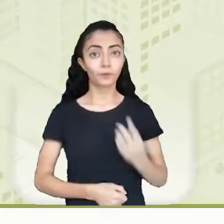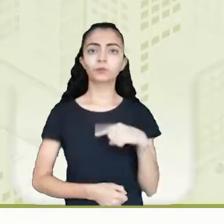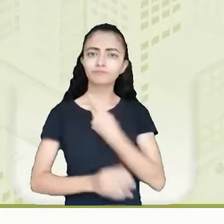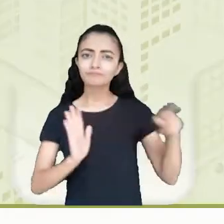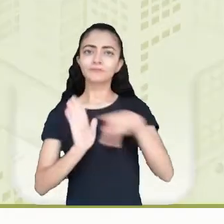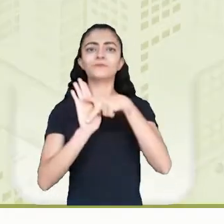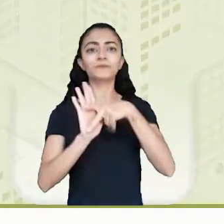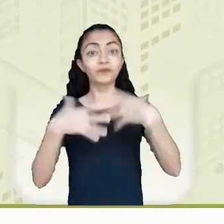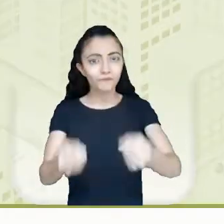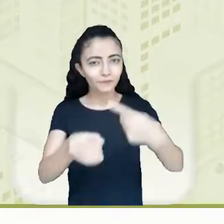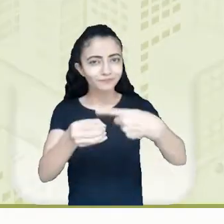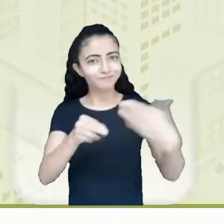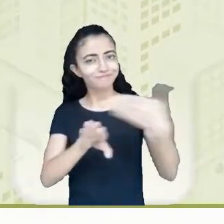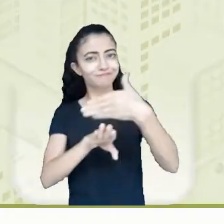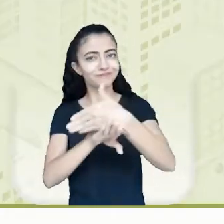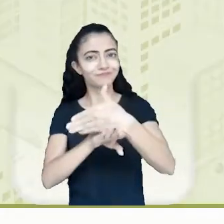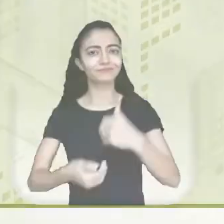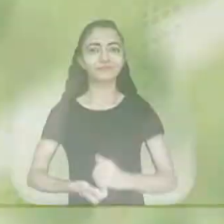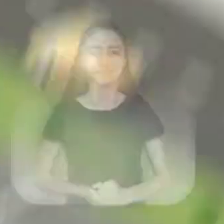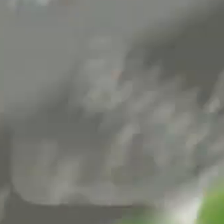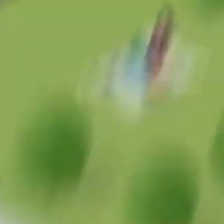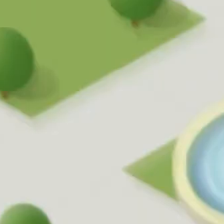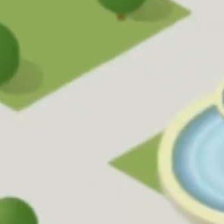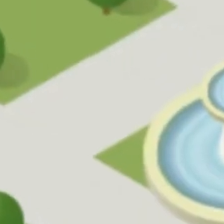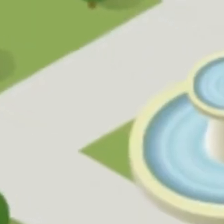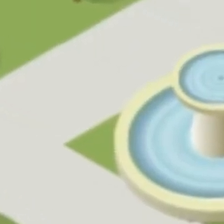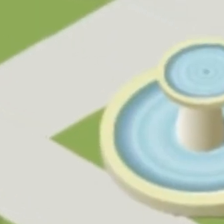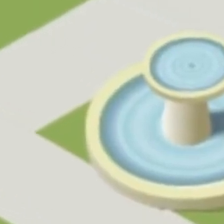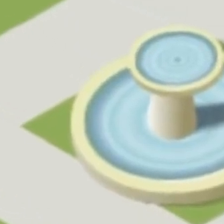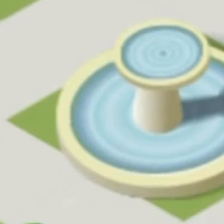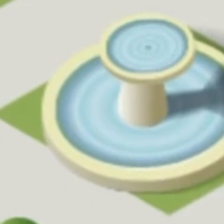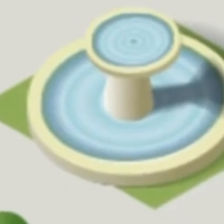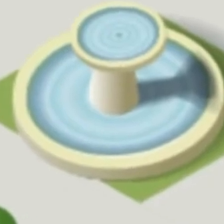O patrimônio público é nosso. Bora participar da cidade?